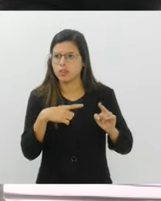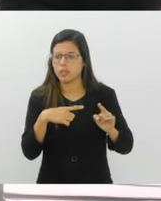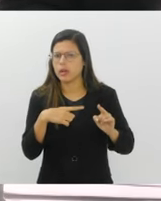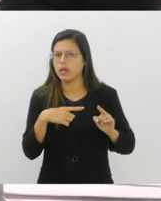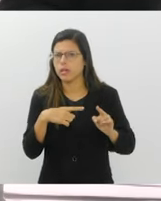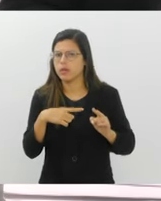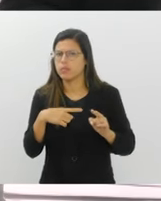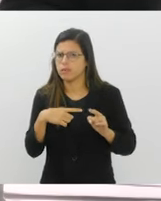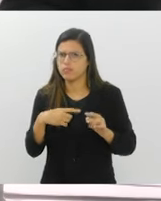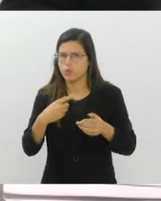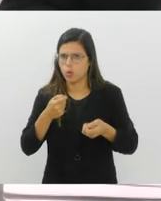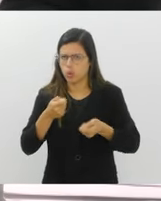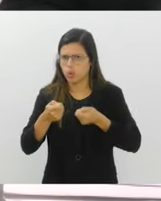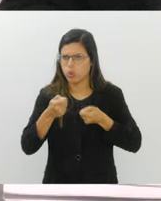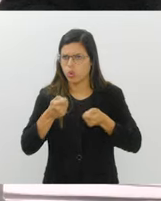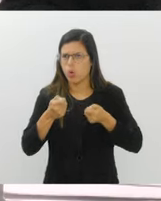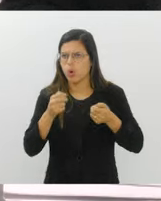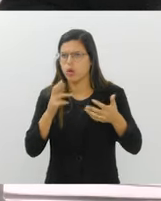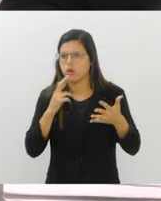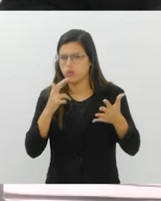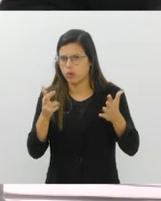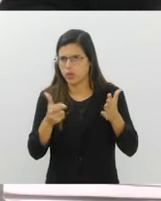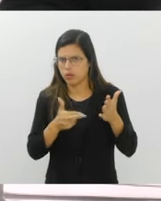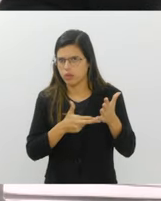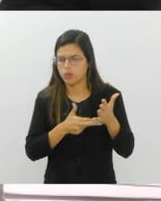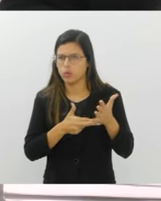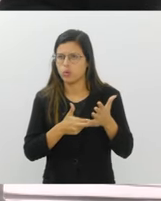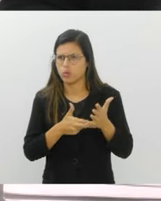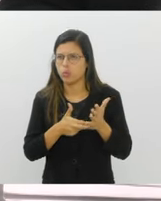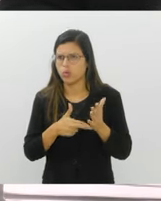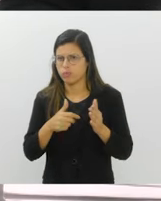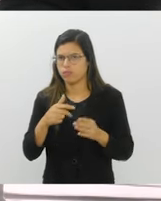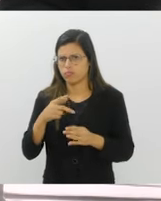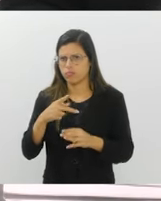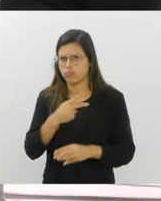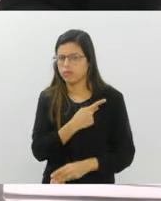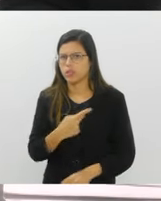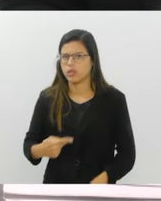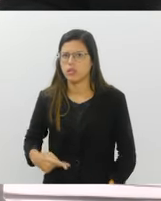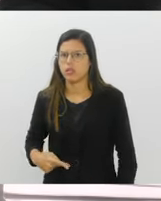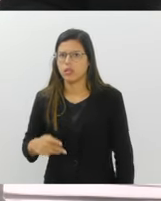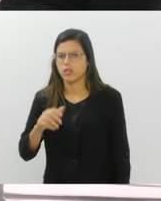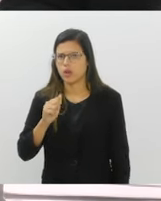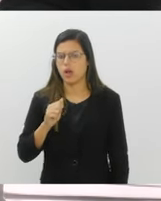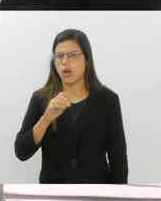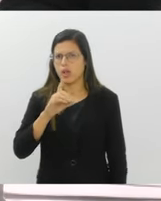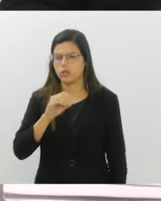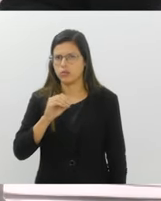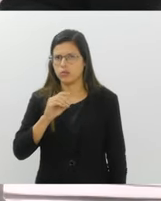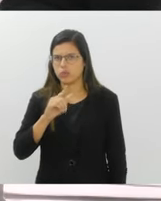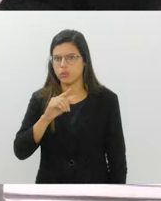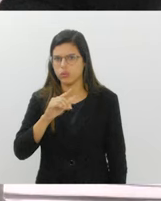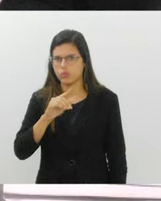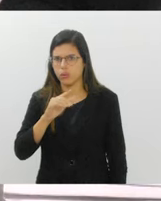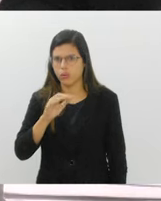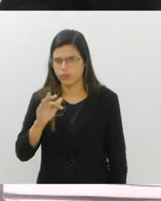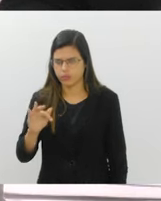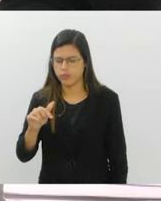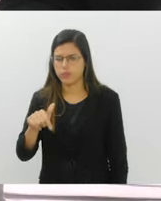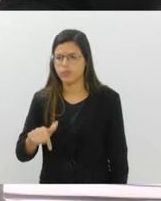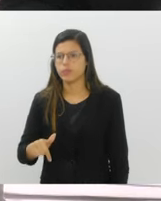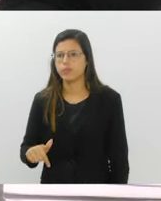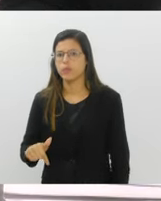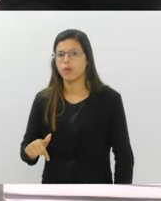sobre a condução do relator e presidente Adolfo Konder, demonstrando o quanto que nós estamos atentos e quanto que nós já